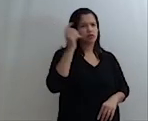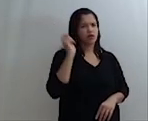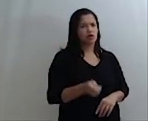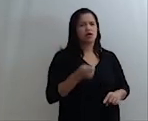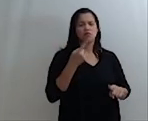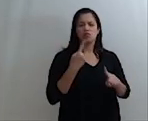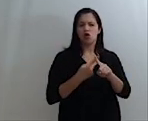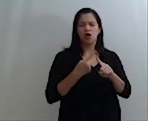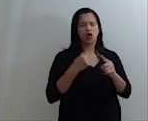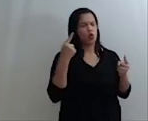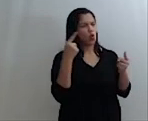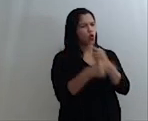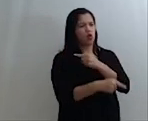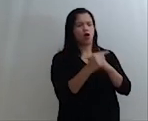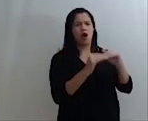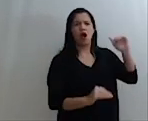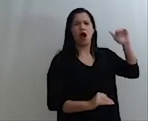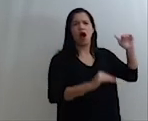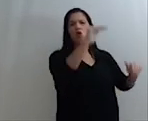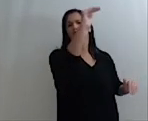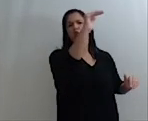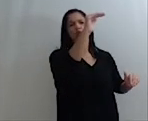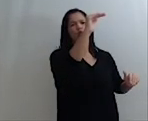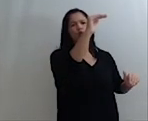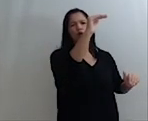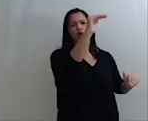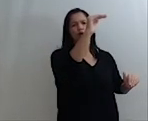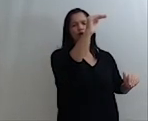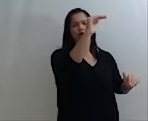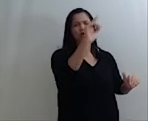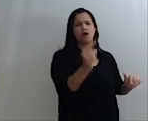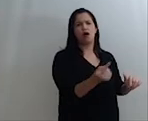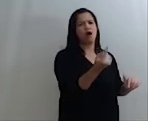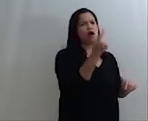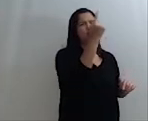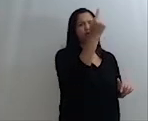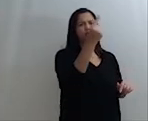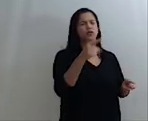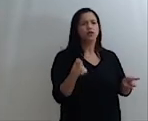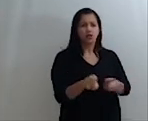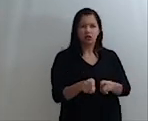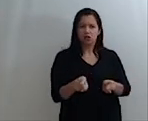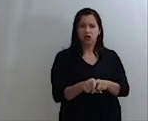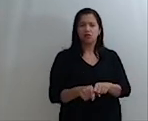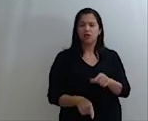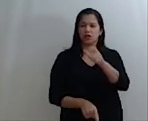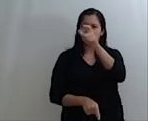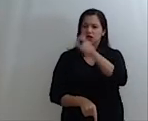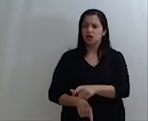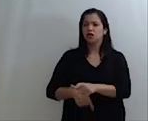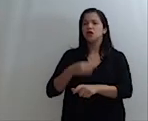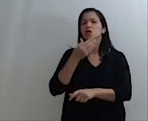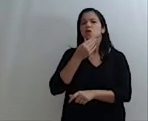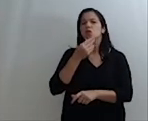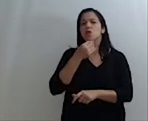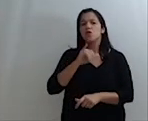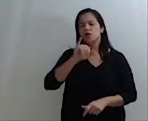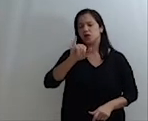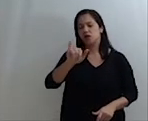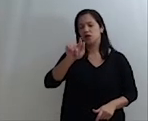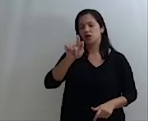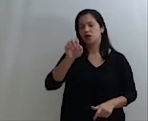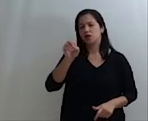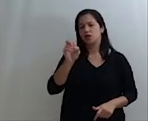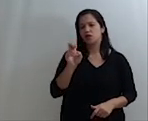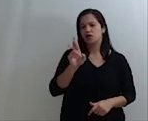relação à sua altura né e também em relação ao paciente Igor eh o reconhecimento da